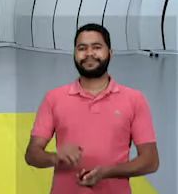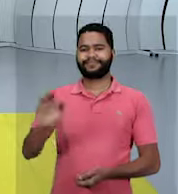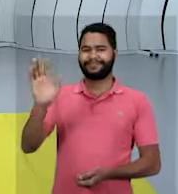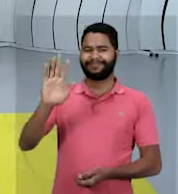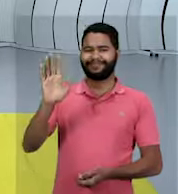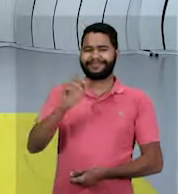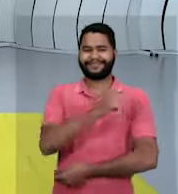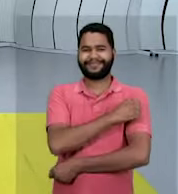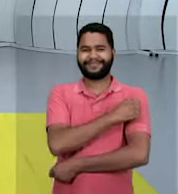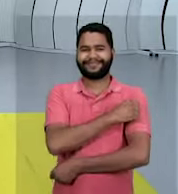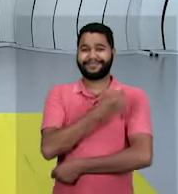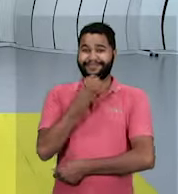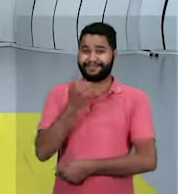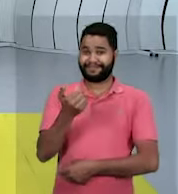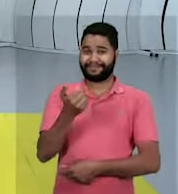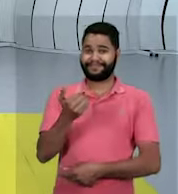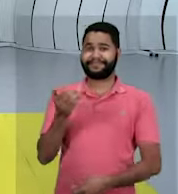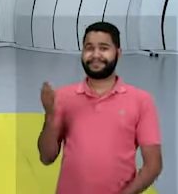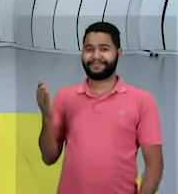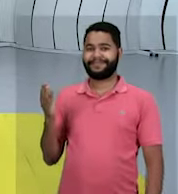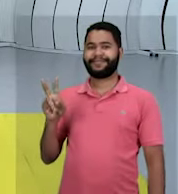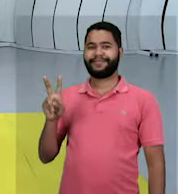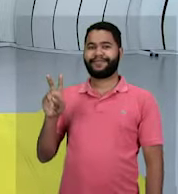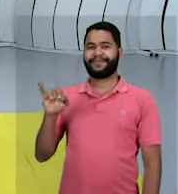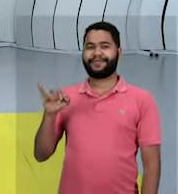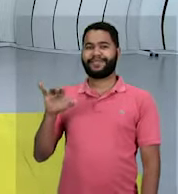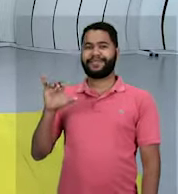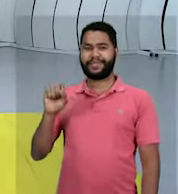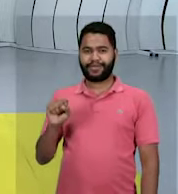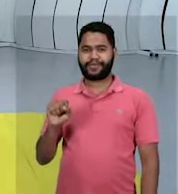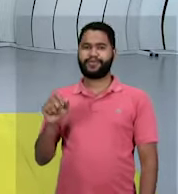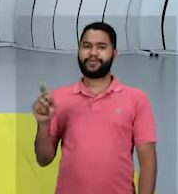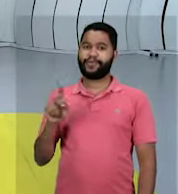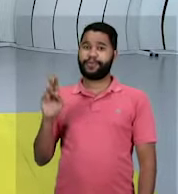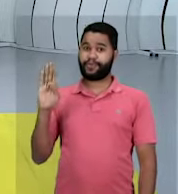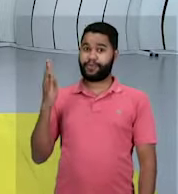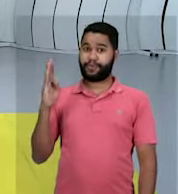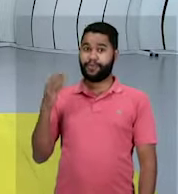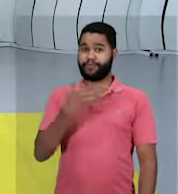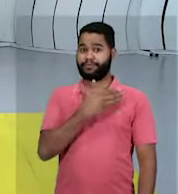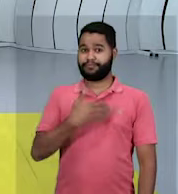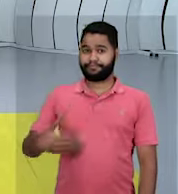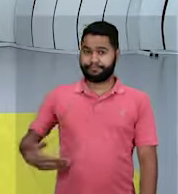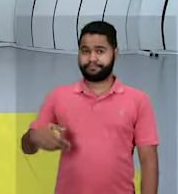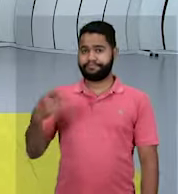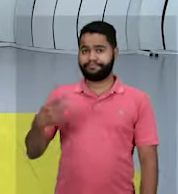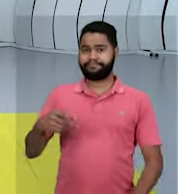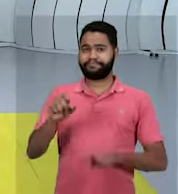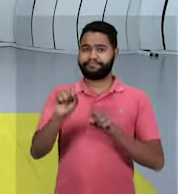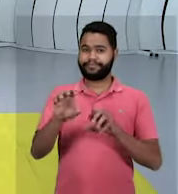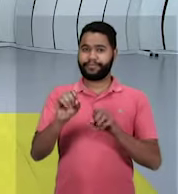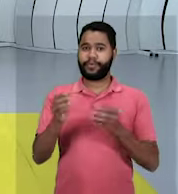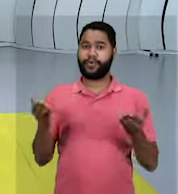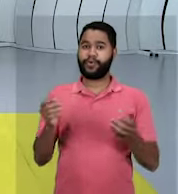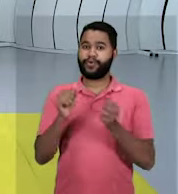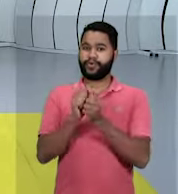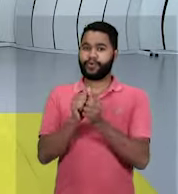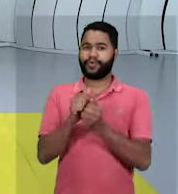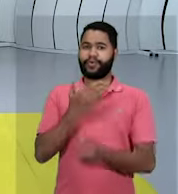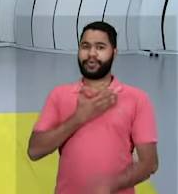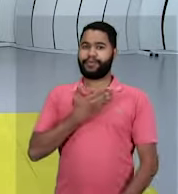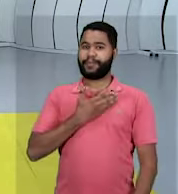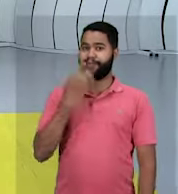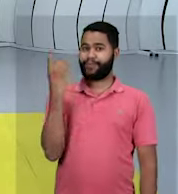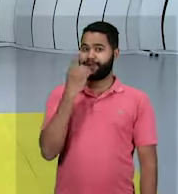Olá, estudante, tudo bem com você? Eu sou o professor Vinícius, professor de Biologia da Rede Estadual de Ensino. Estou hoje, junto com o nosso amigo